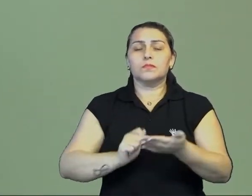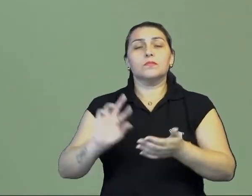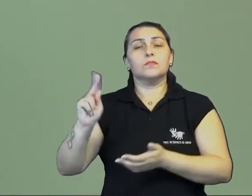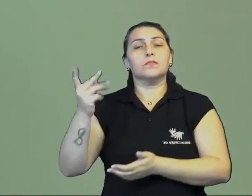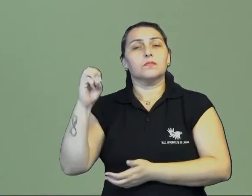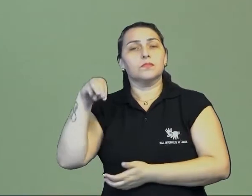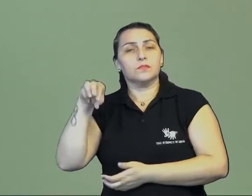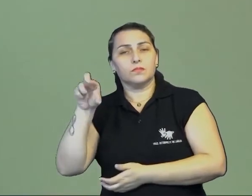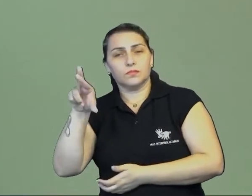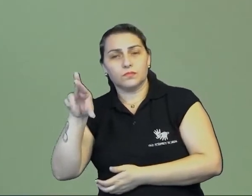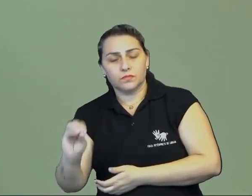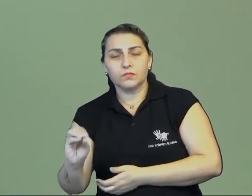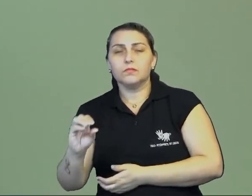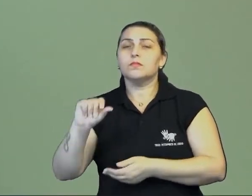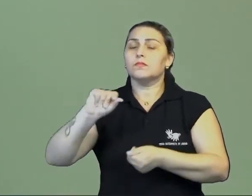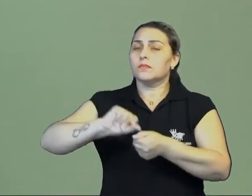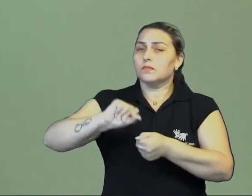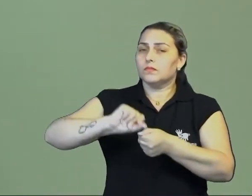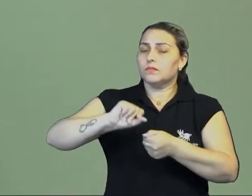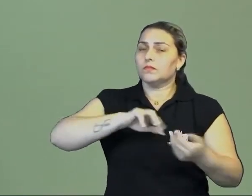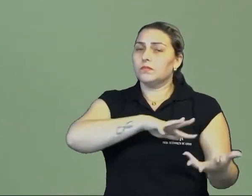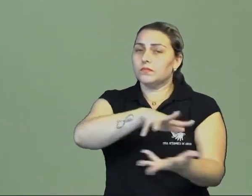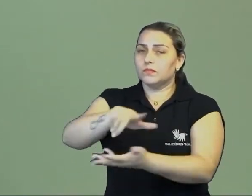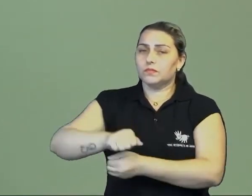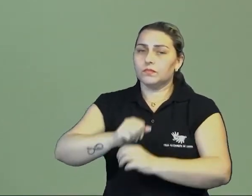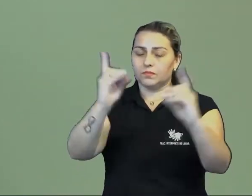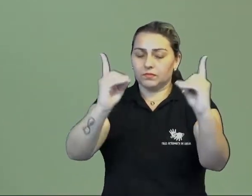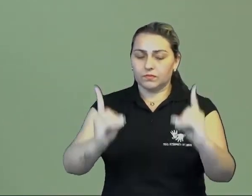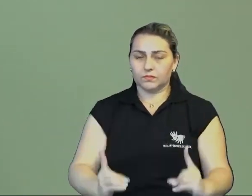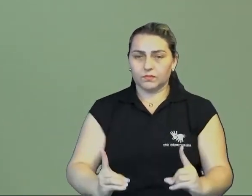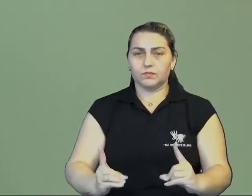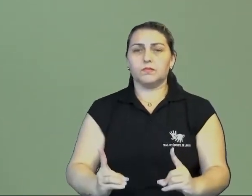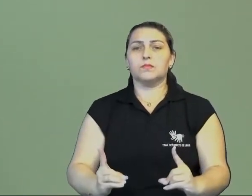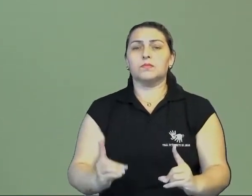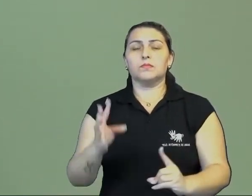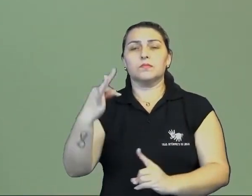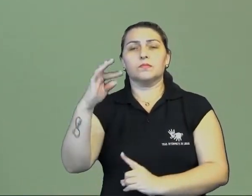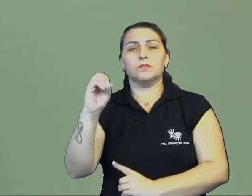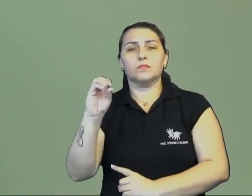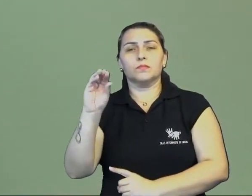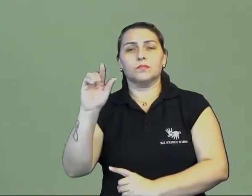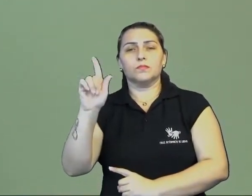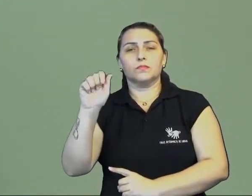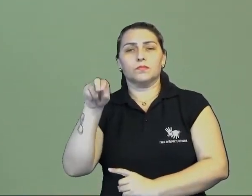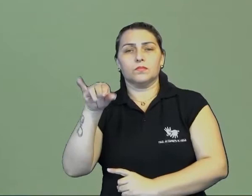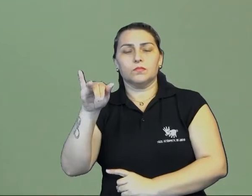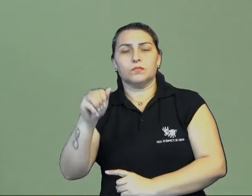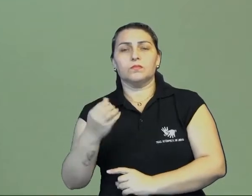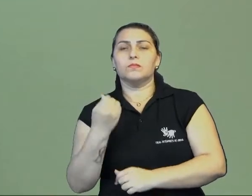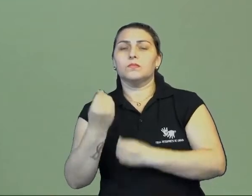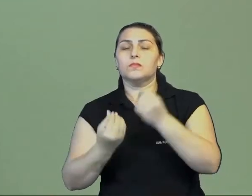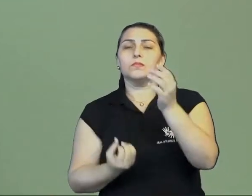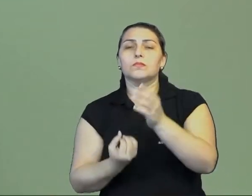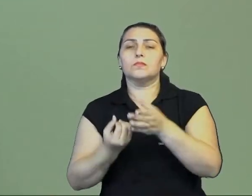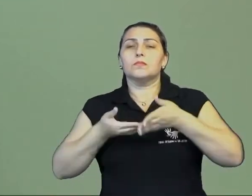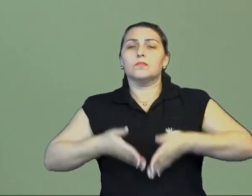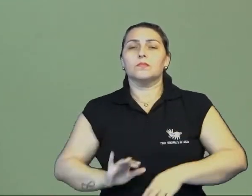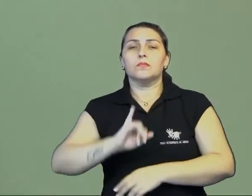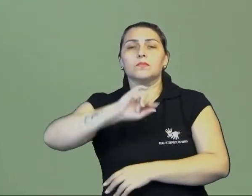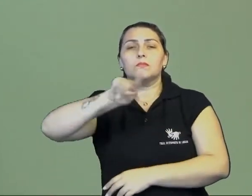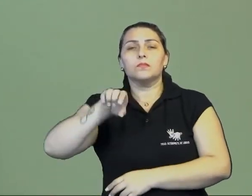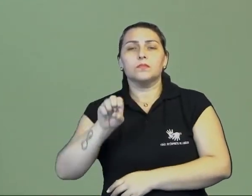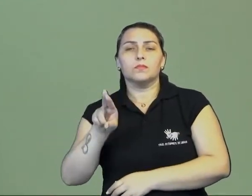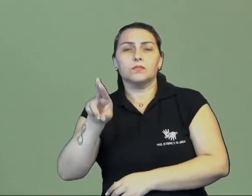Homero e Hesíodo, que cria, por exemplo, o mundo dos deuses, a teogania, né? Que explica como é que nasceu Zeus, como é que